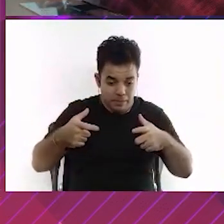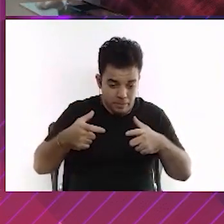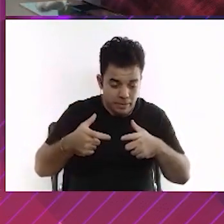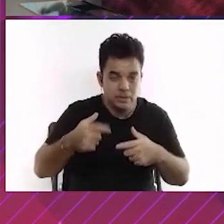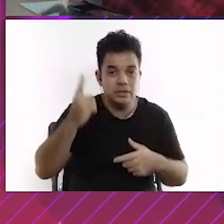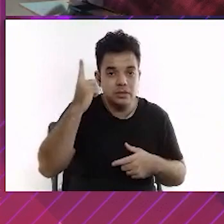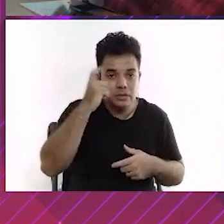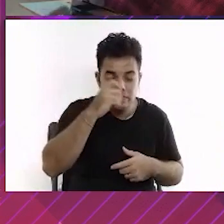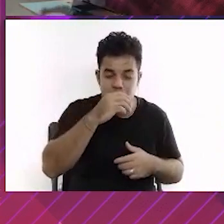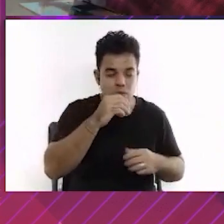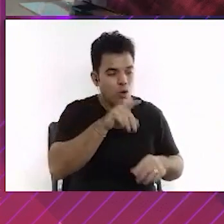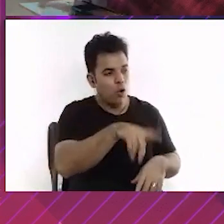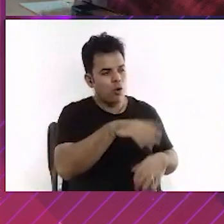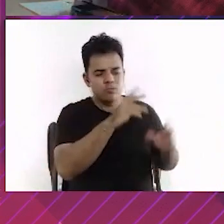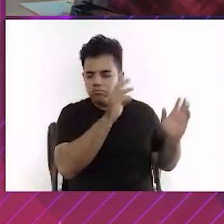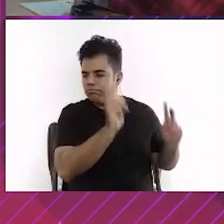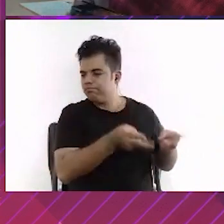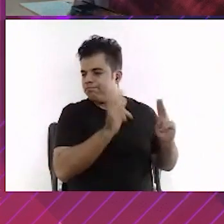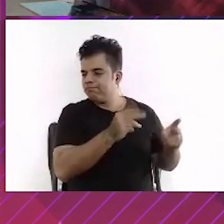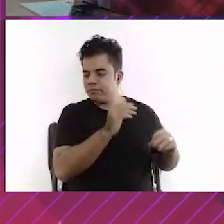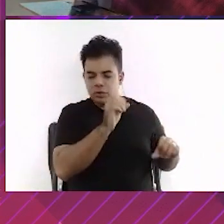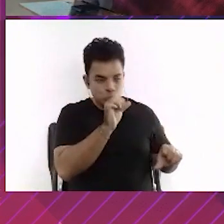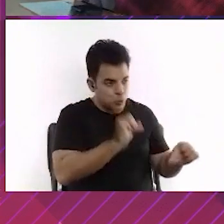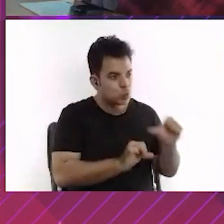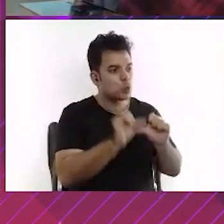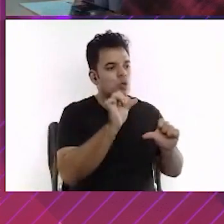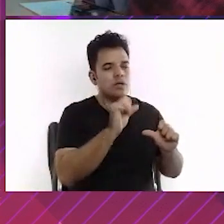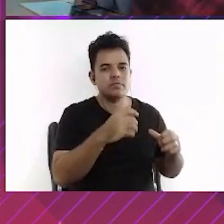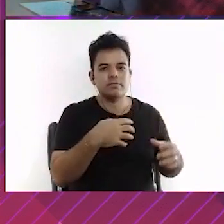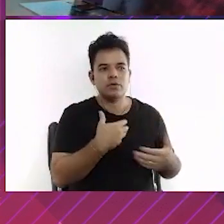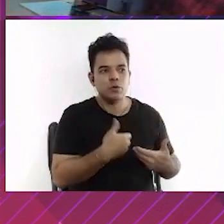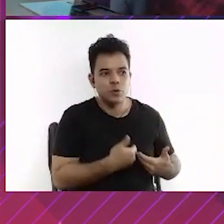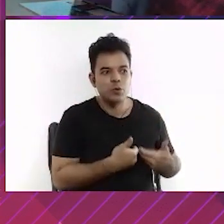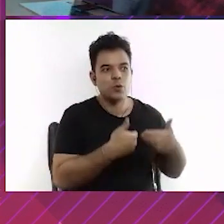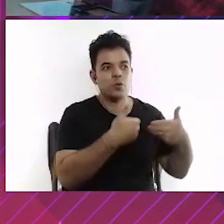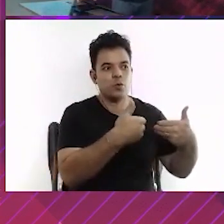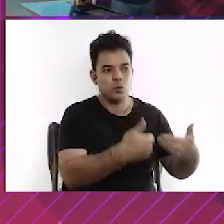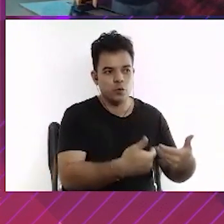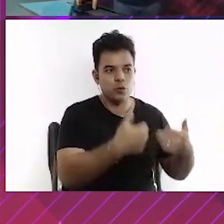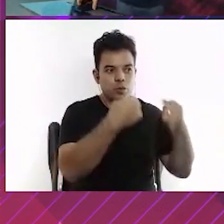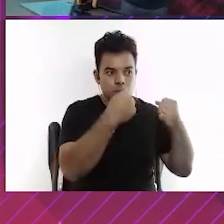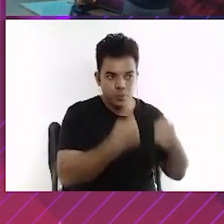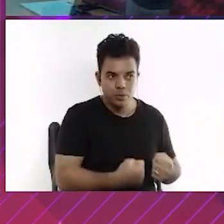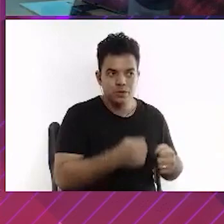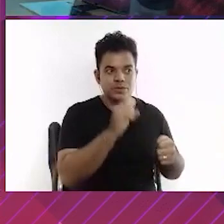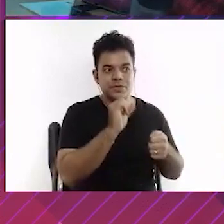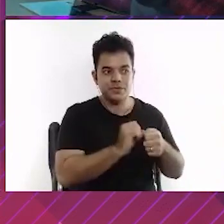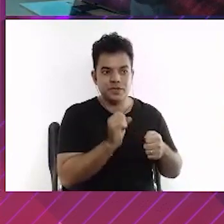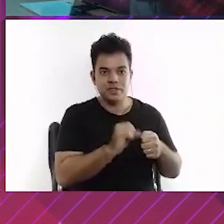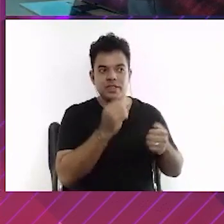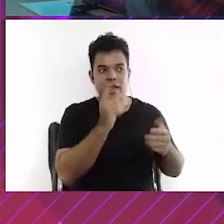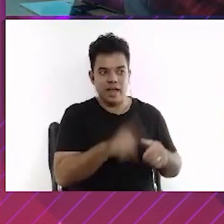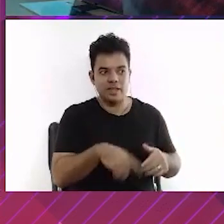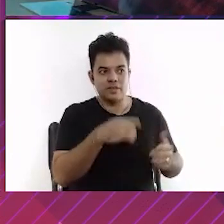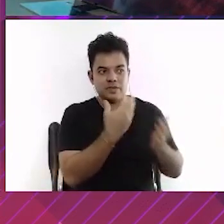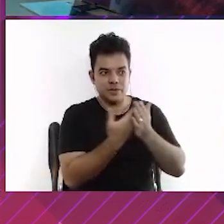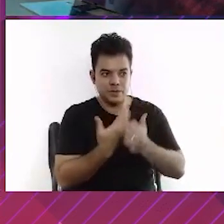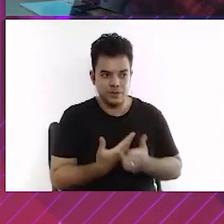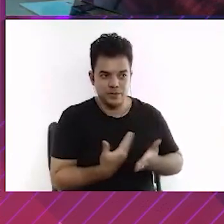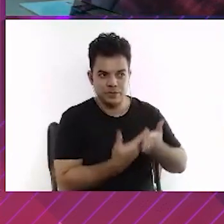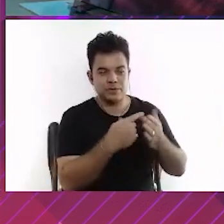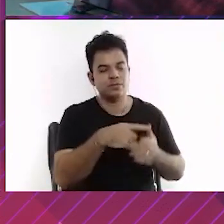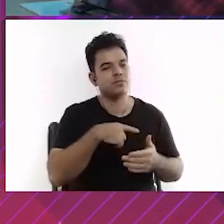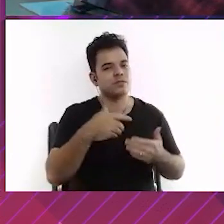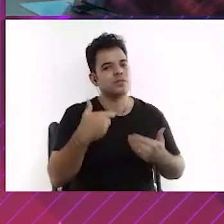na pele. A partir do momento que fomos convidados para poder fazer esse estudo, a gente tinha recebido